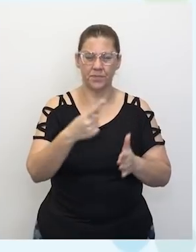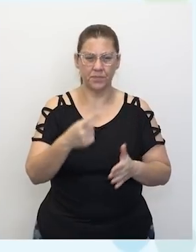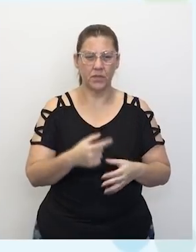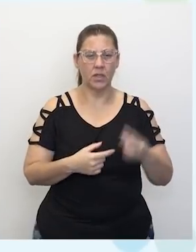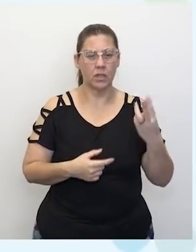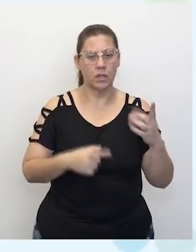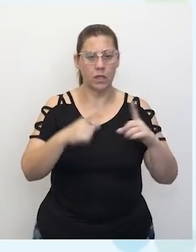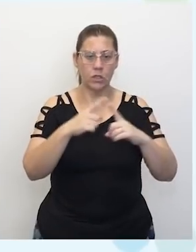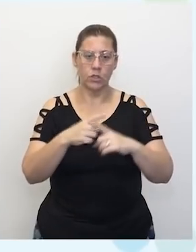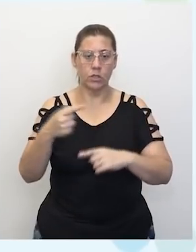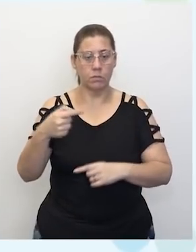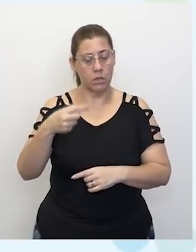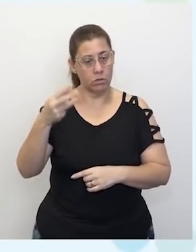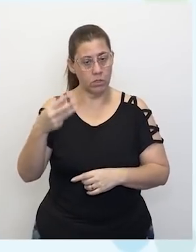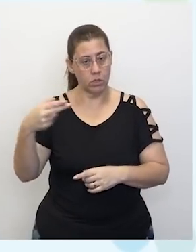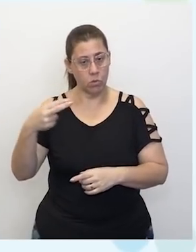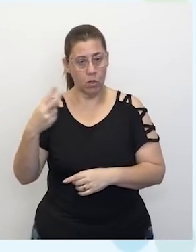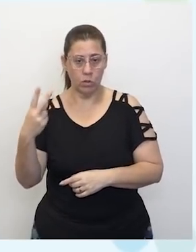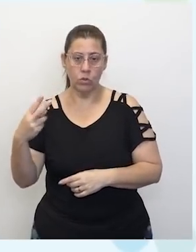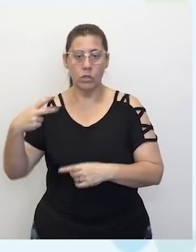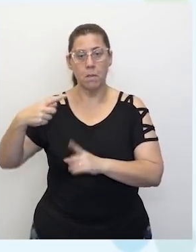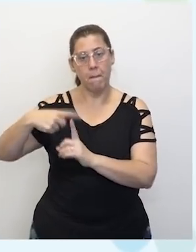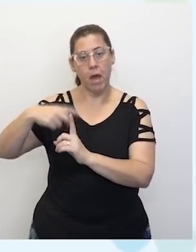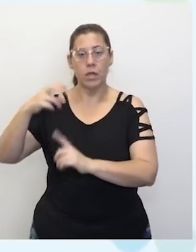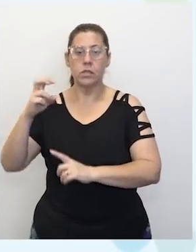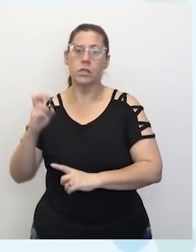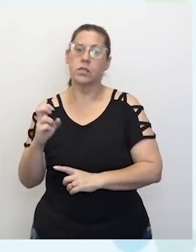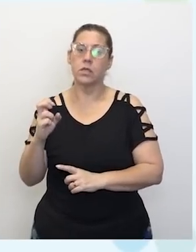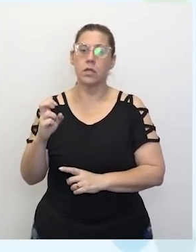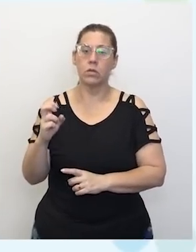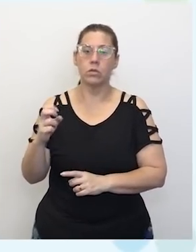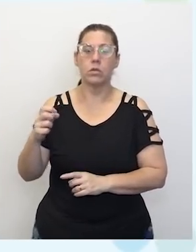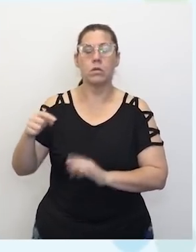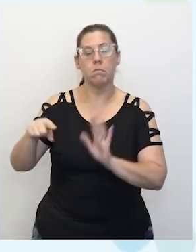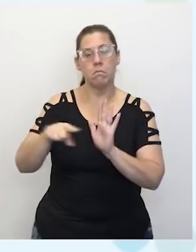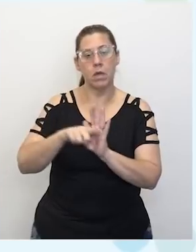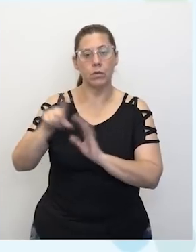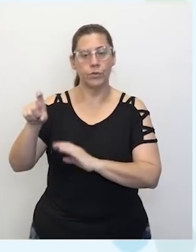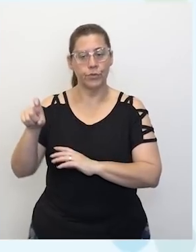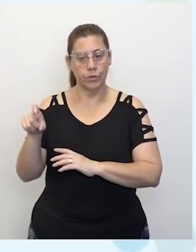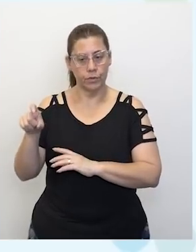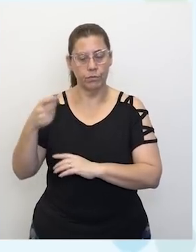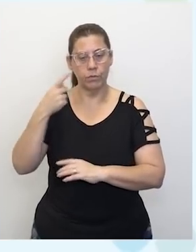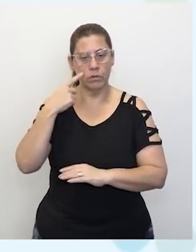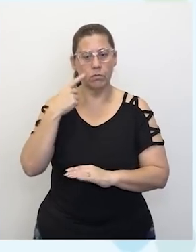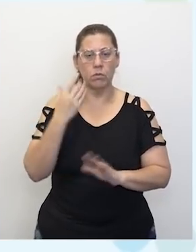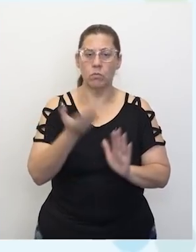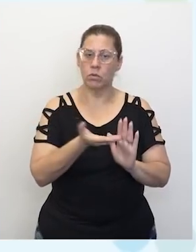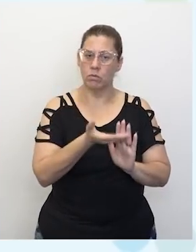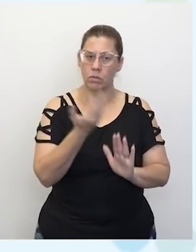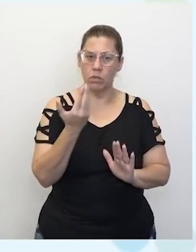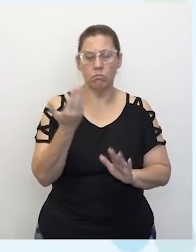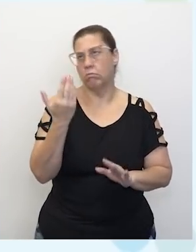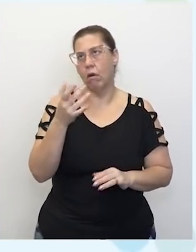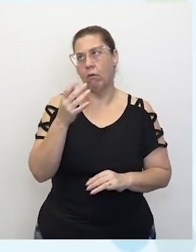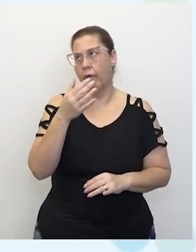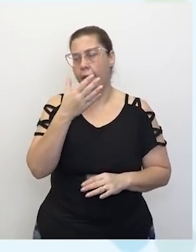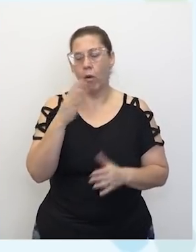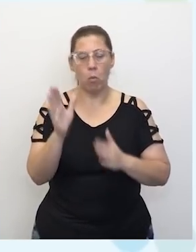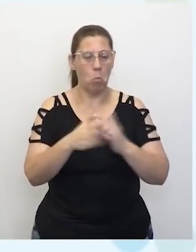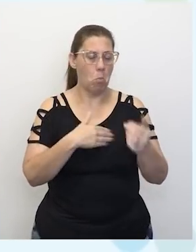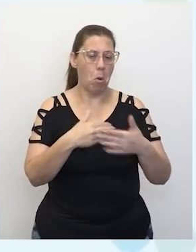menos 3 igual a 2 mais 5 menos x. Eu estou tirando aqui da minha cabeça um exemplo